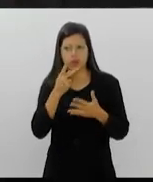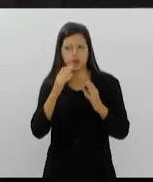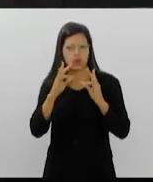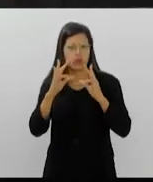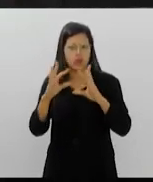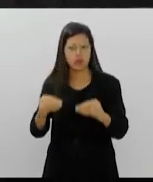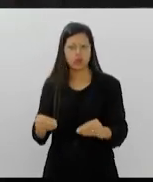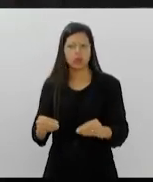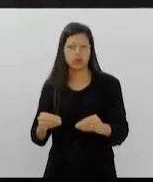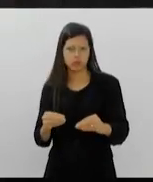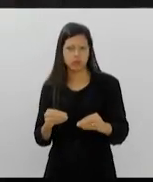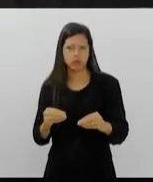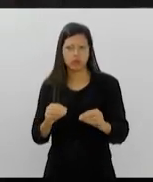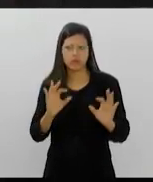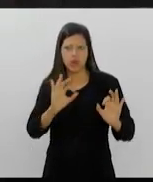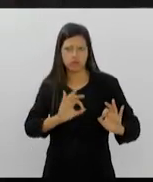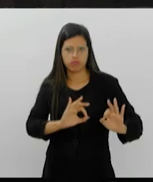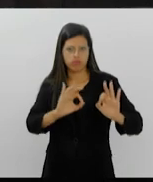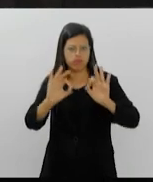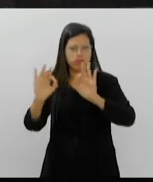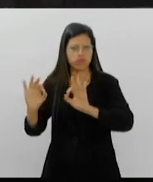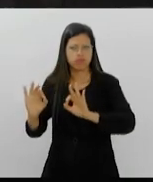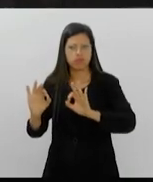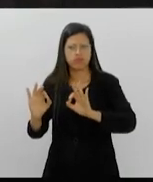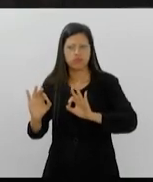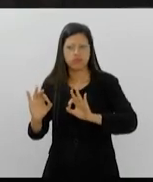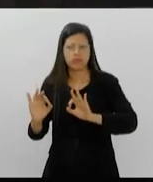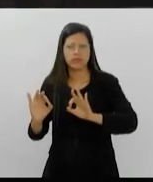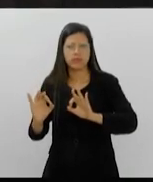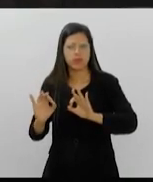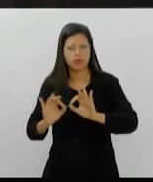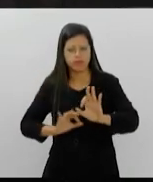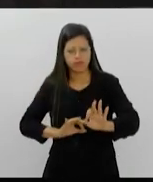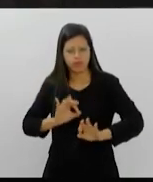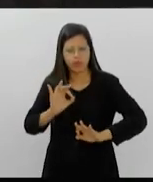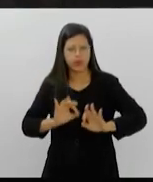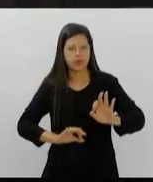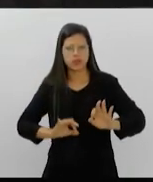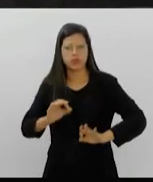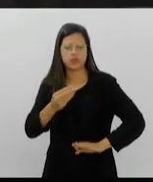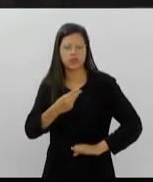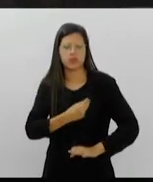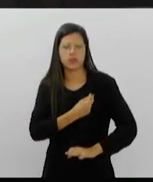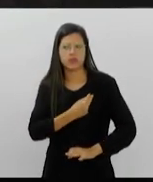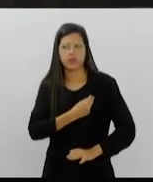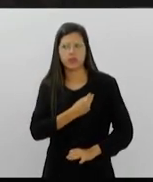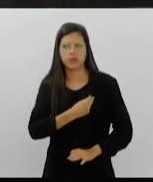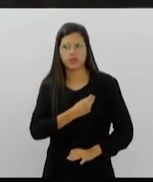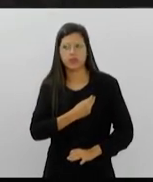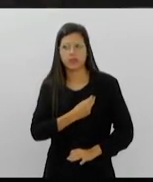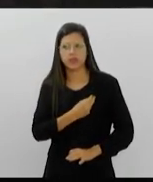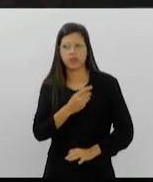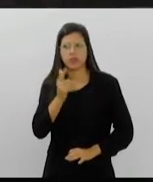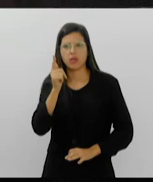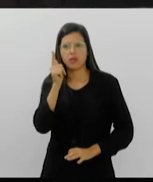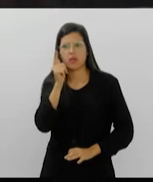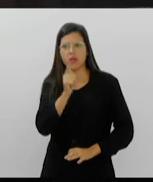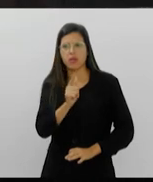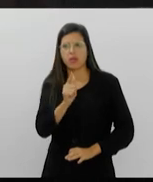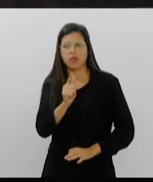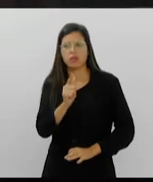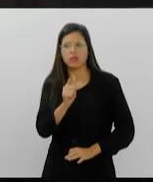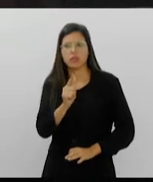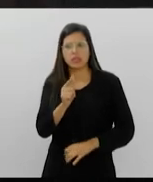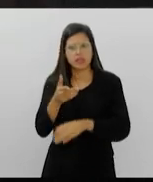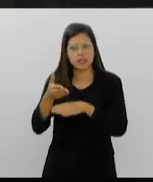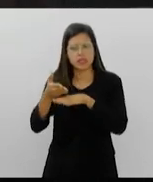todos que estão me assistindo que eu me preparei ao longo da vida inteira para chegar maduro para ser prefeito